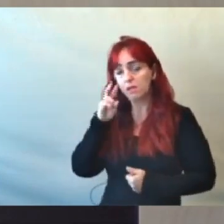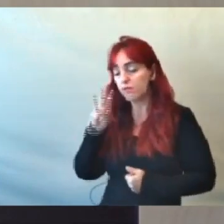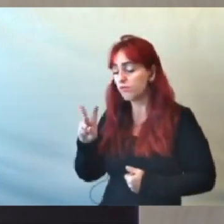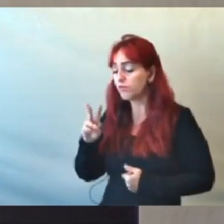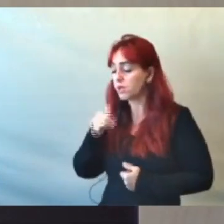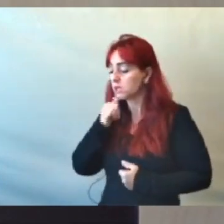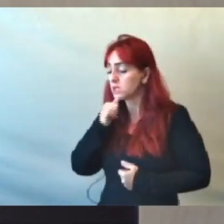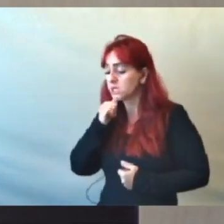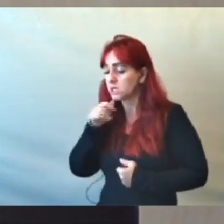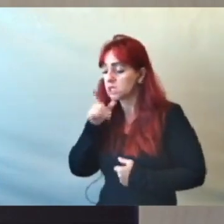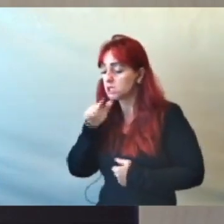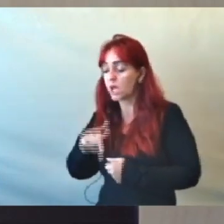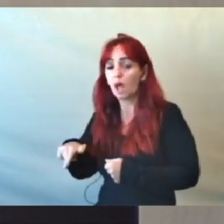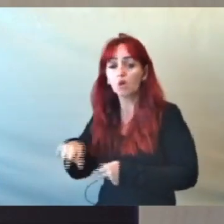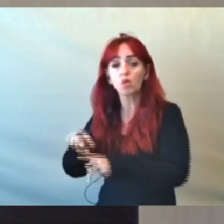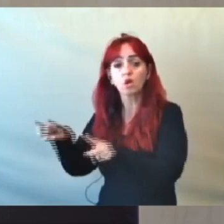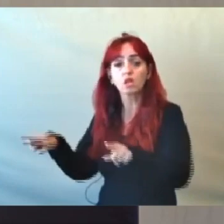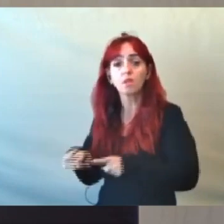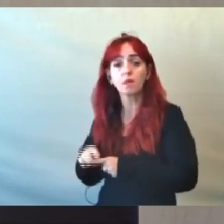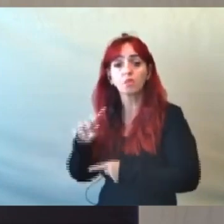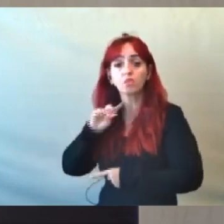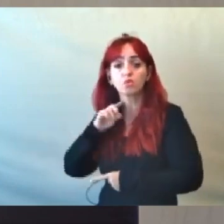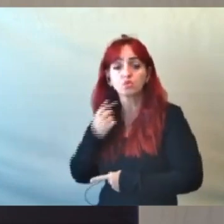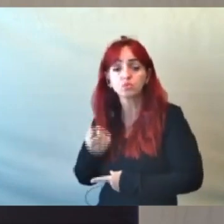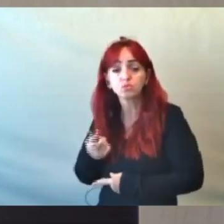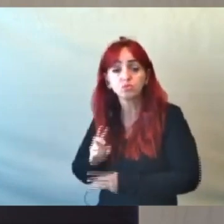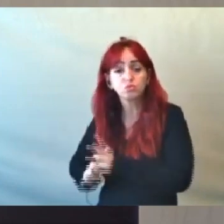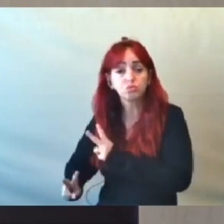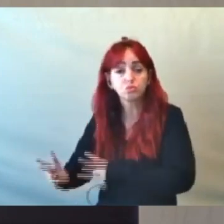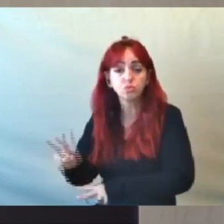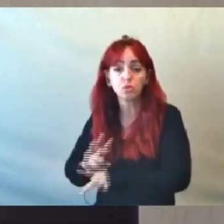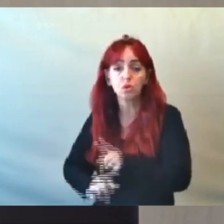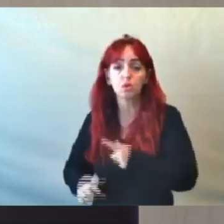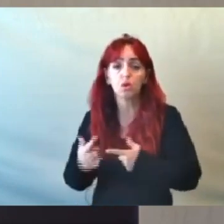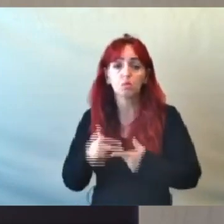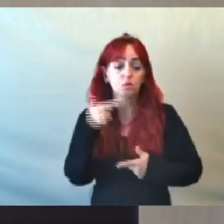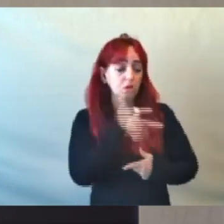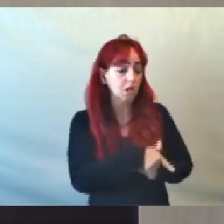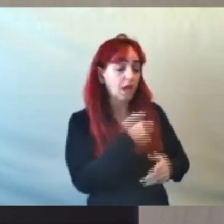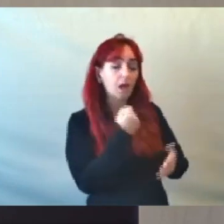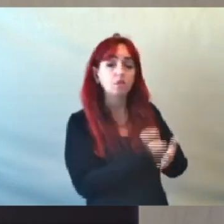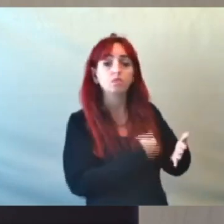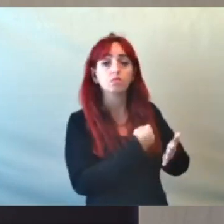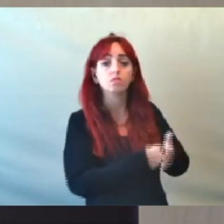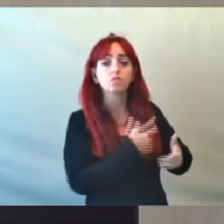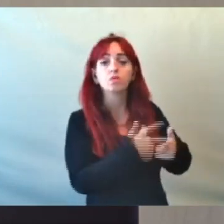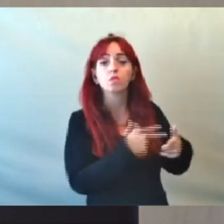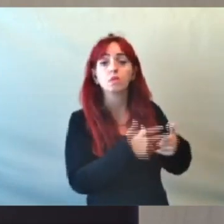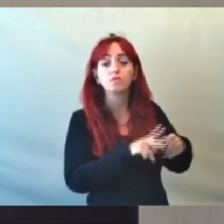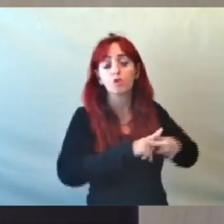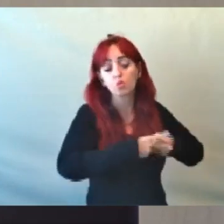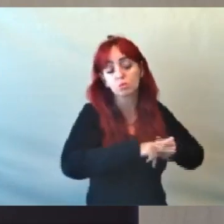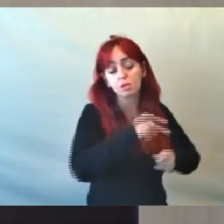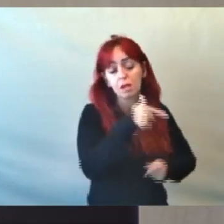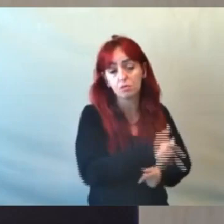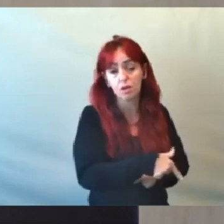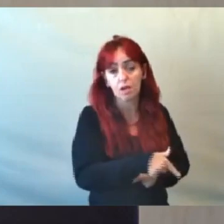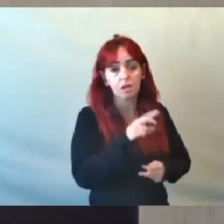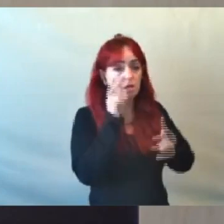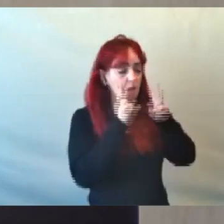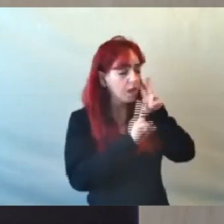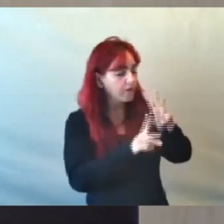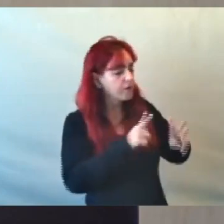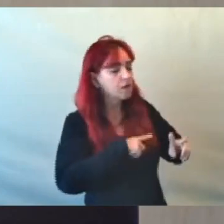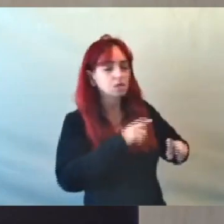com coragem, aquele problema foi enfrentado e foi solucionado. Nós estávamos lá, a quantidade de barcos passando, né, barco